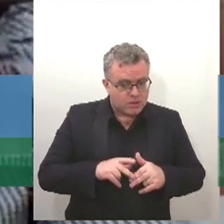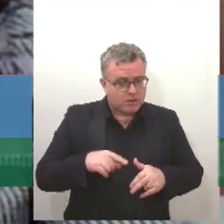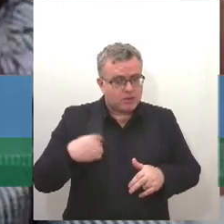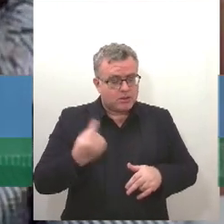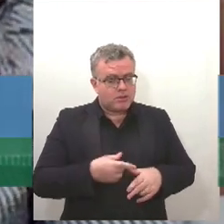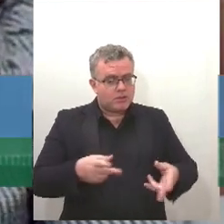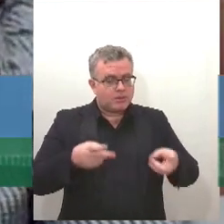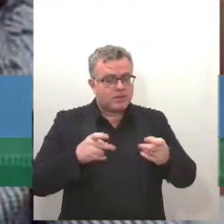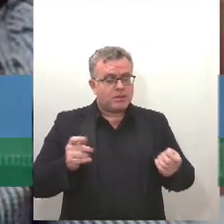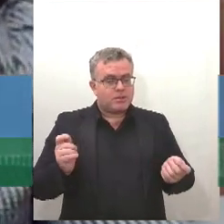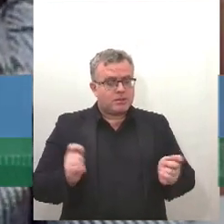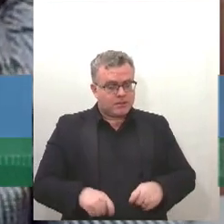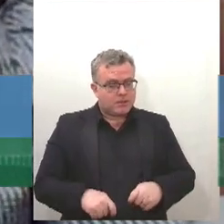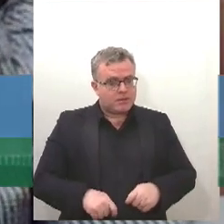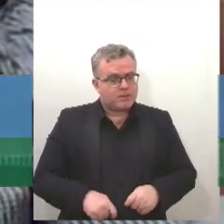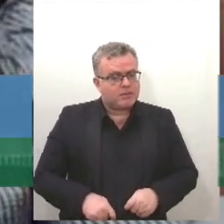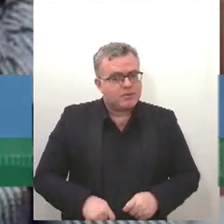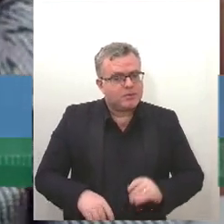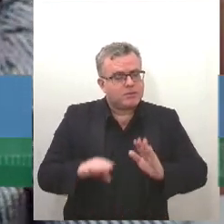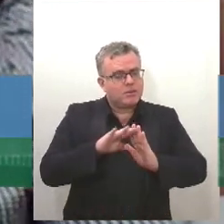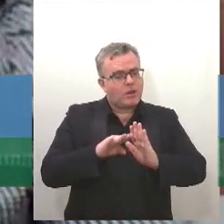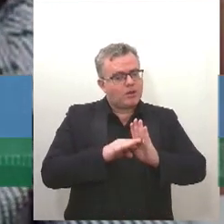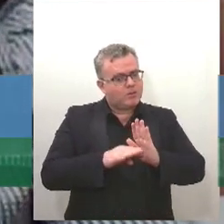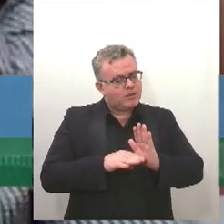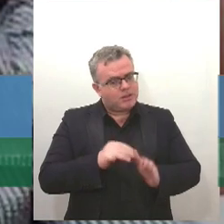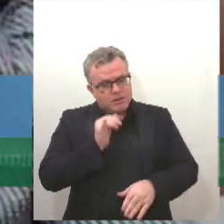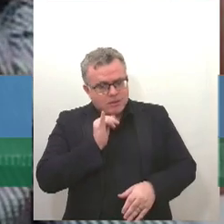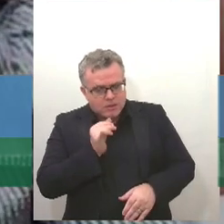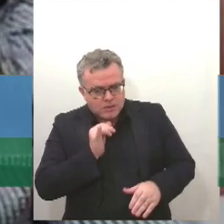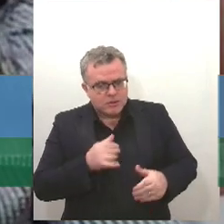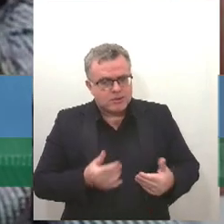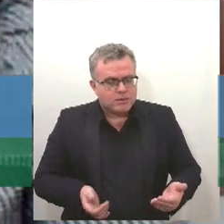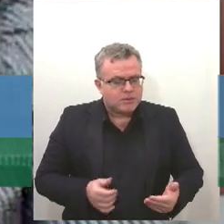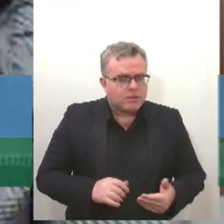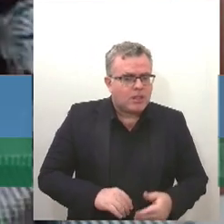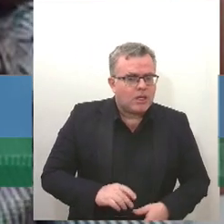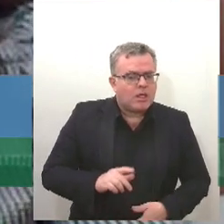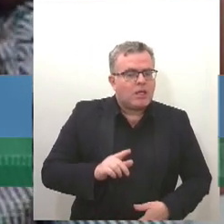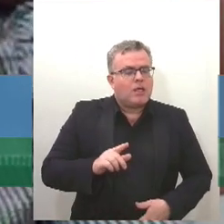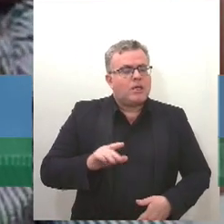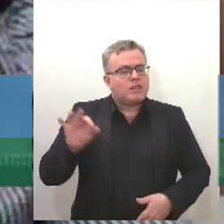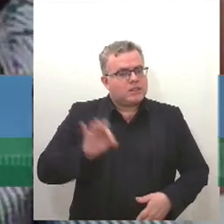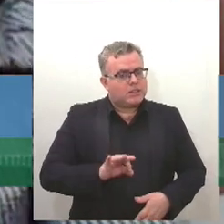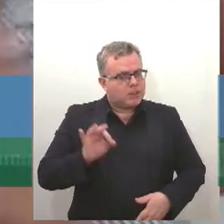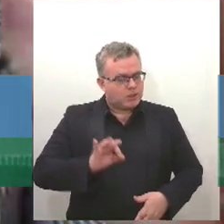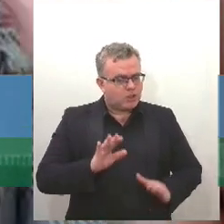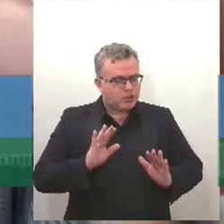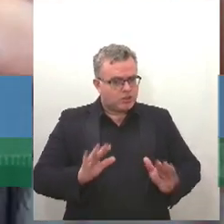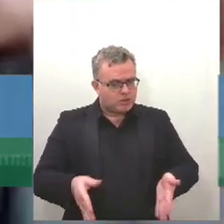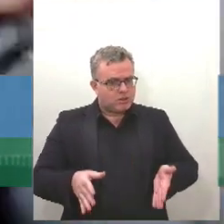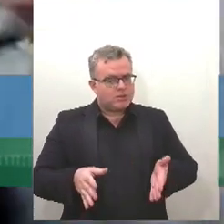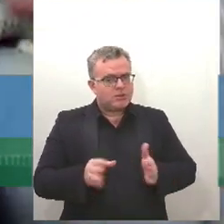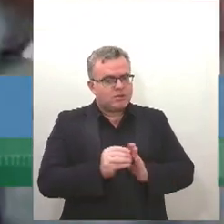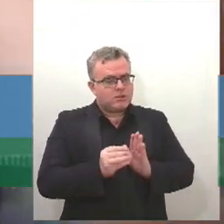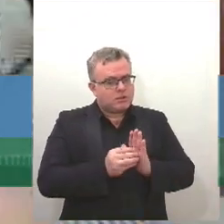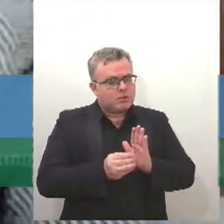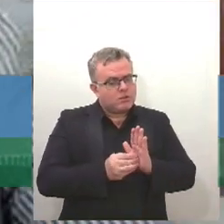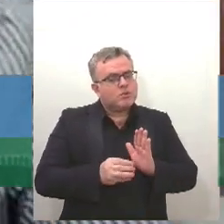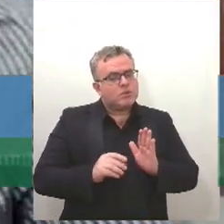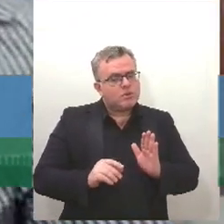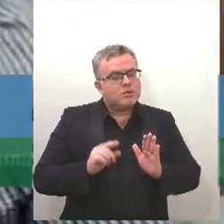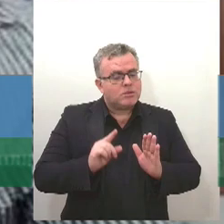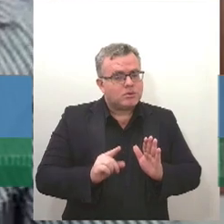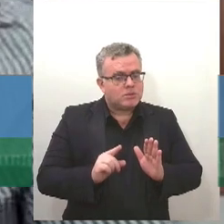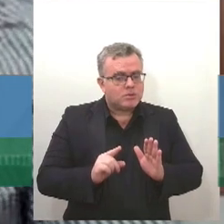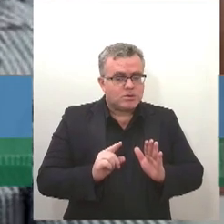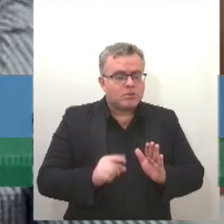regulamentação por exemplo nós temos a alíquota que foi colocado uma alíquota de referência né que aí é O Grande Debate